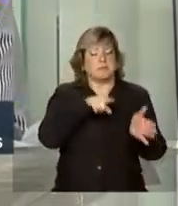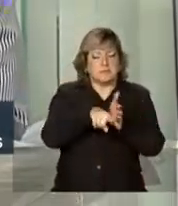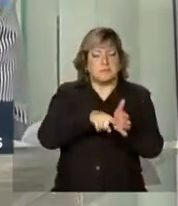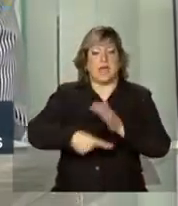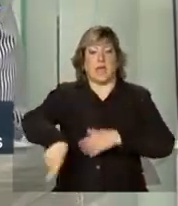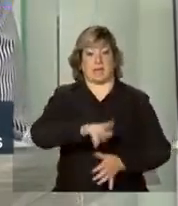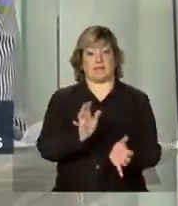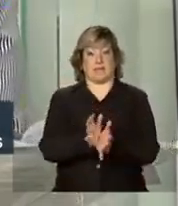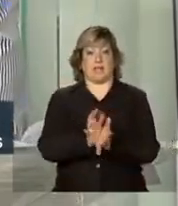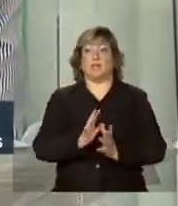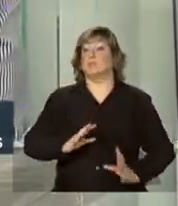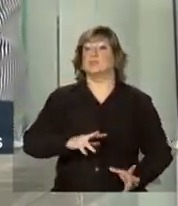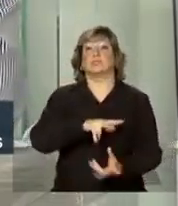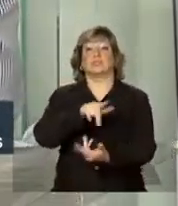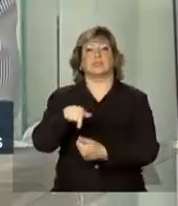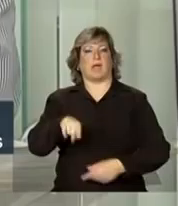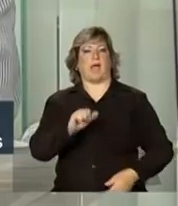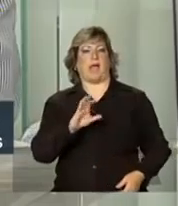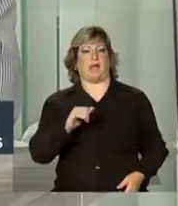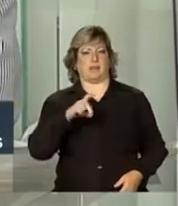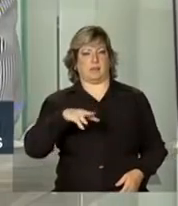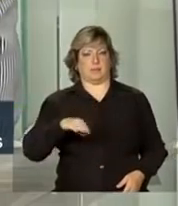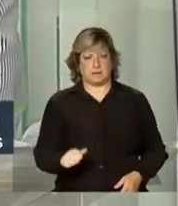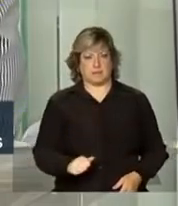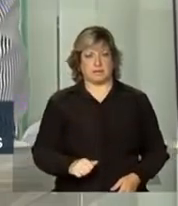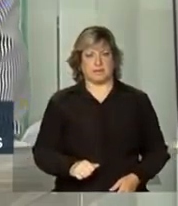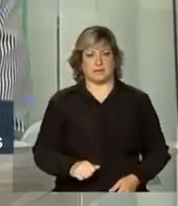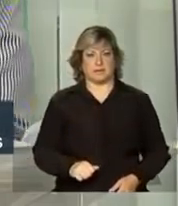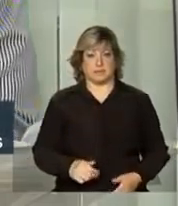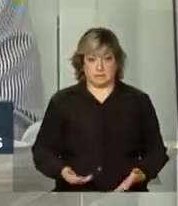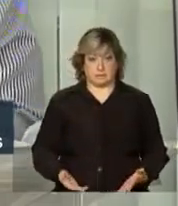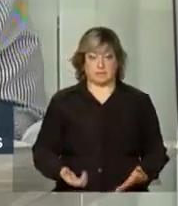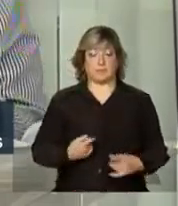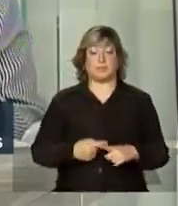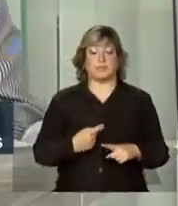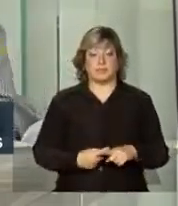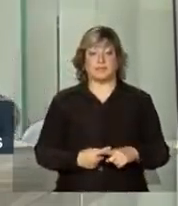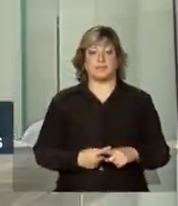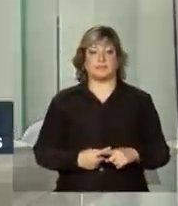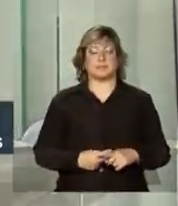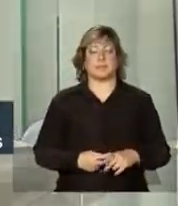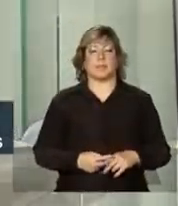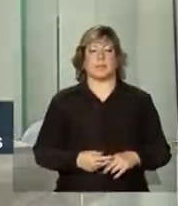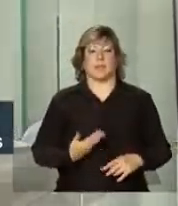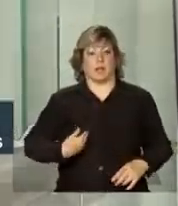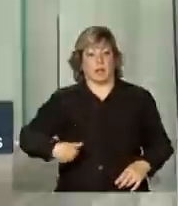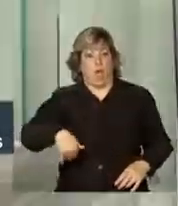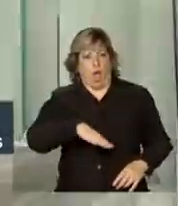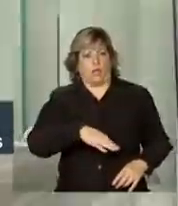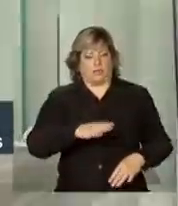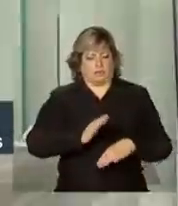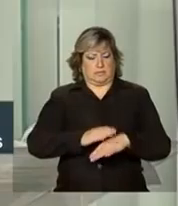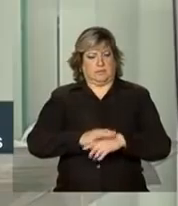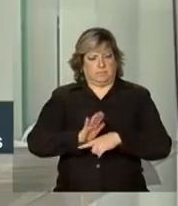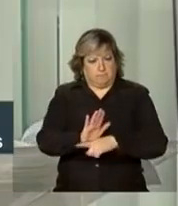área no mundo da academia. Né? Porque Nós impulsionamos